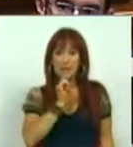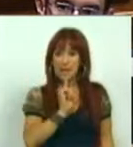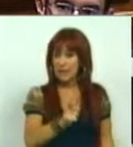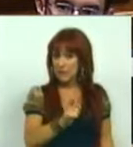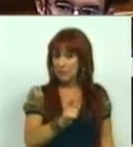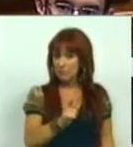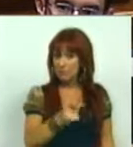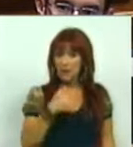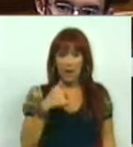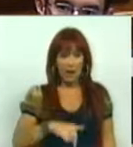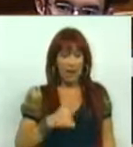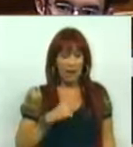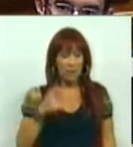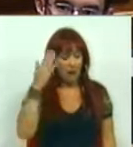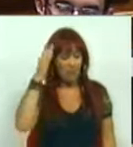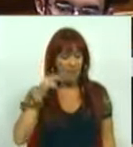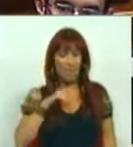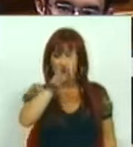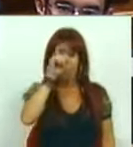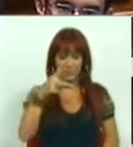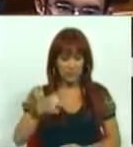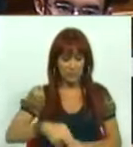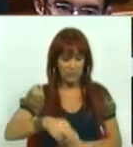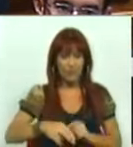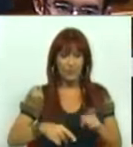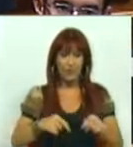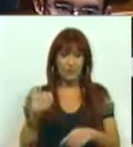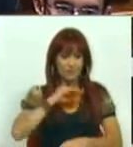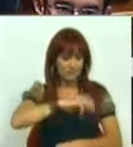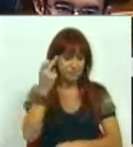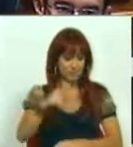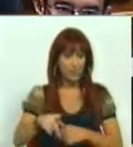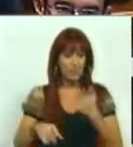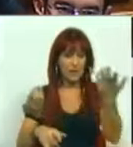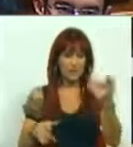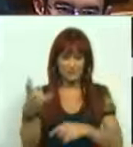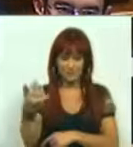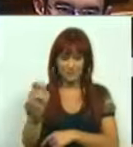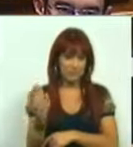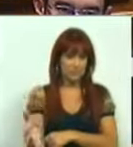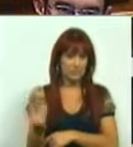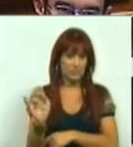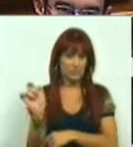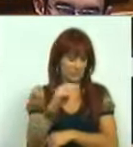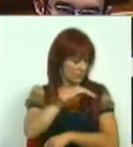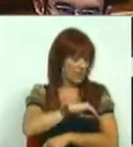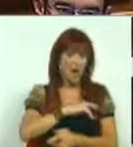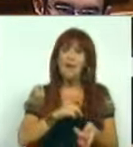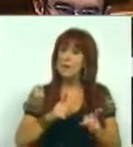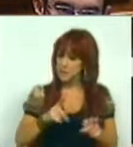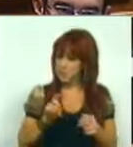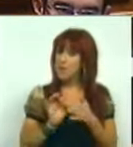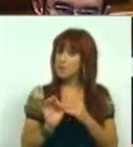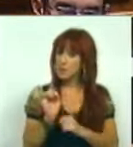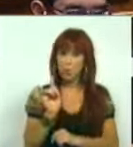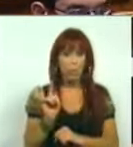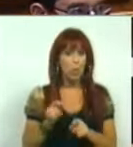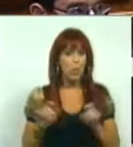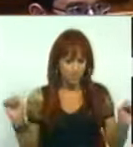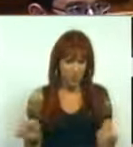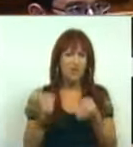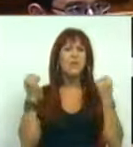medida que aqui é prevista na questão do corte das pensões do 16º e 14º mês tem também um aspecto